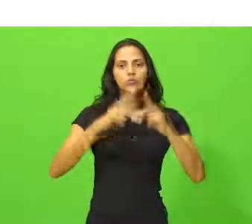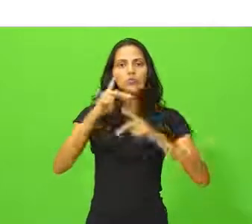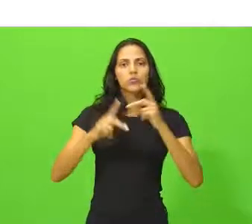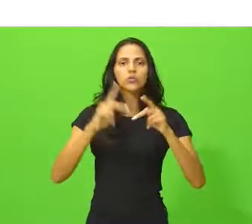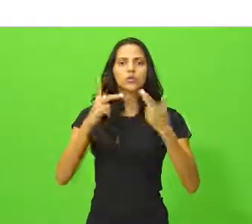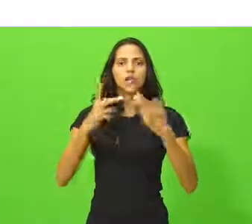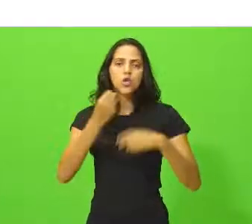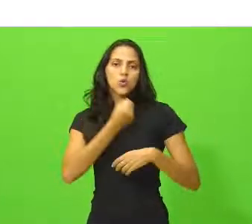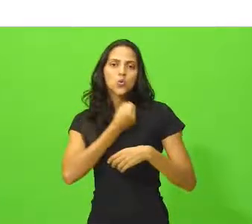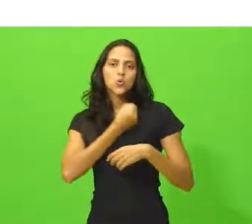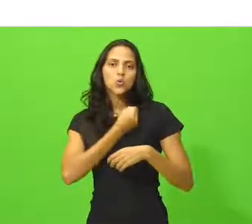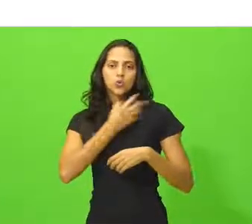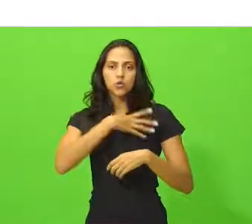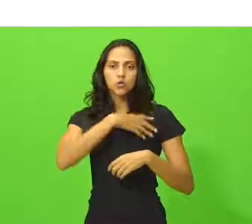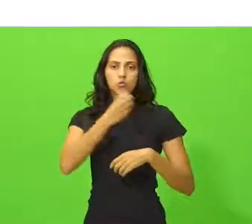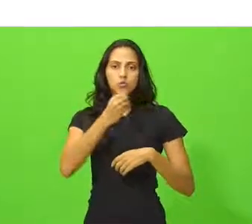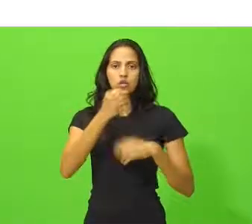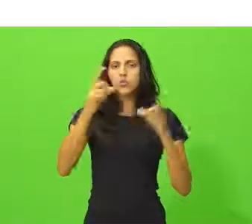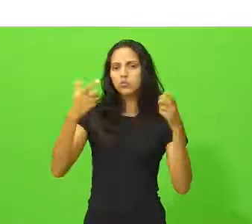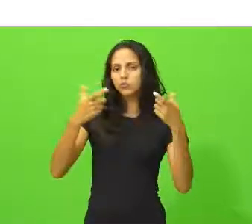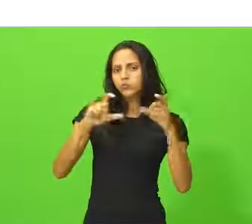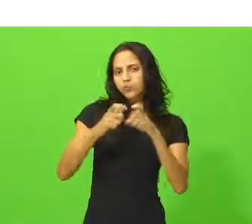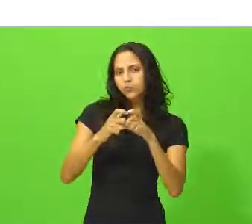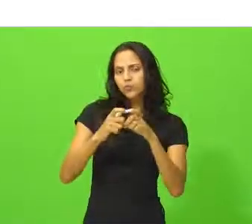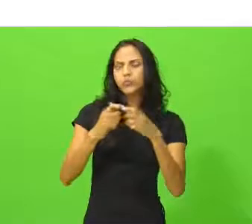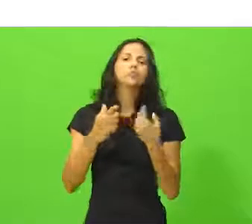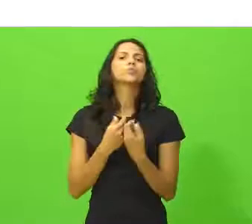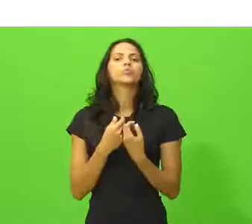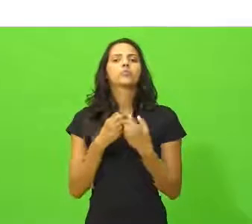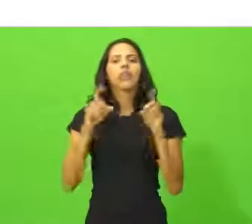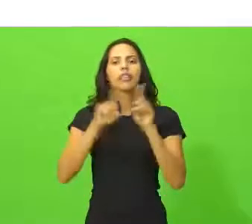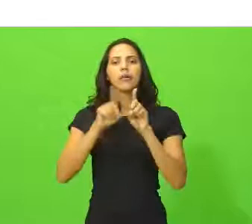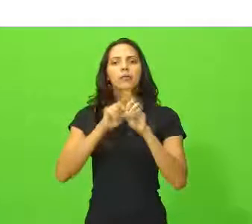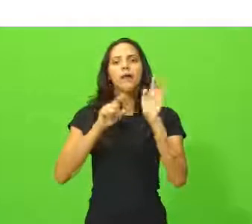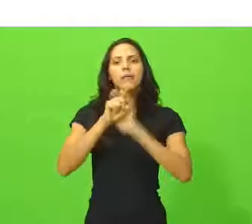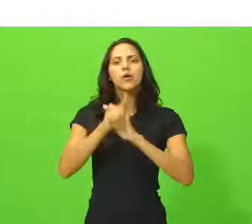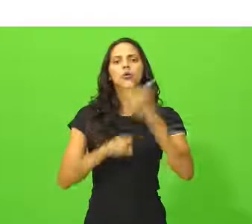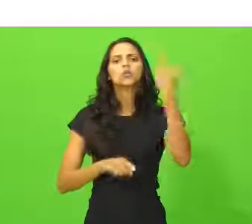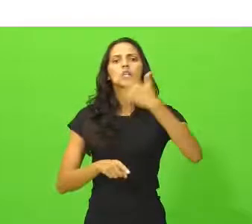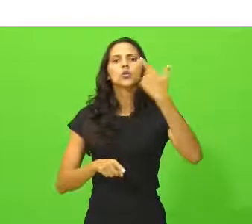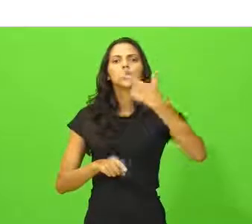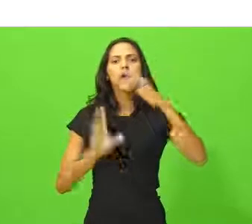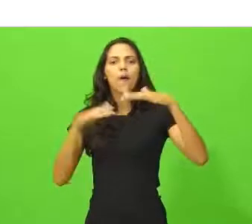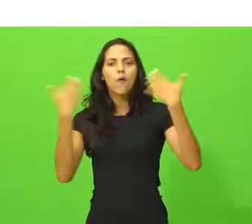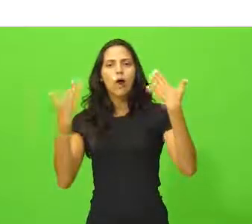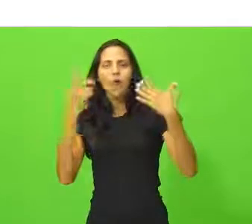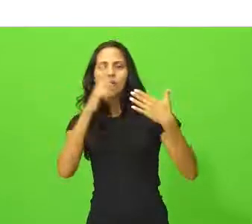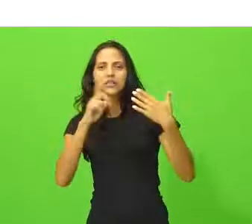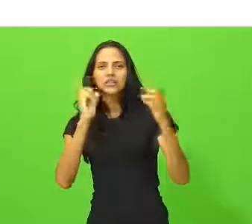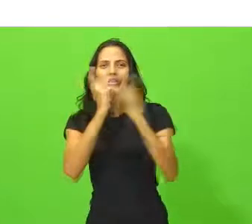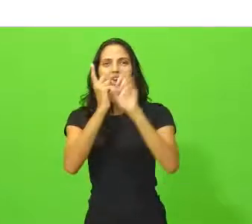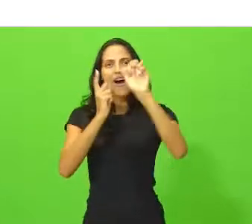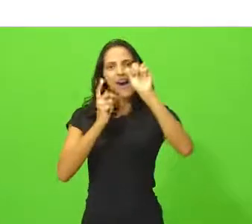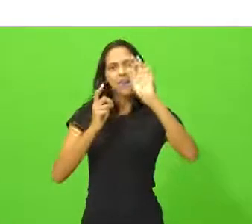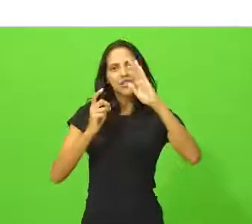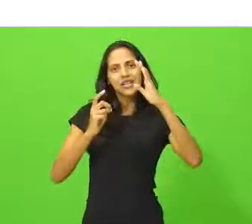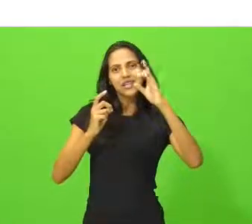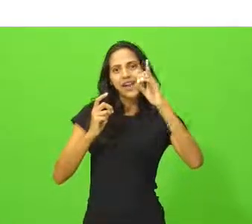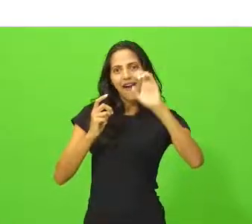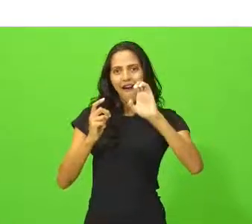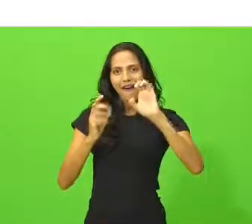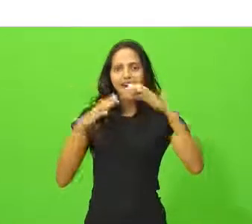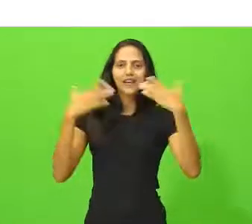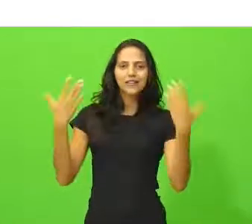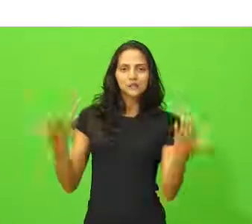o número de filhos por mulher tende a ser menor. Vamos à questão número 2. Olha só, nós estamos vendo aí